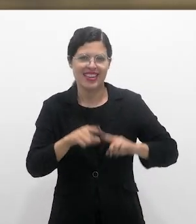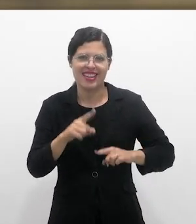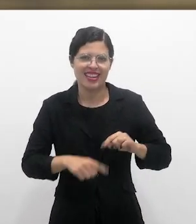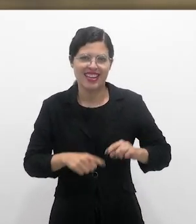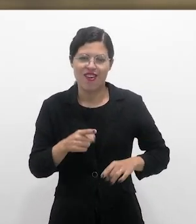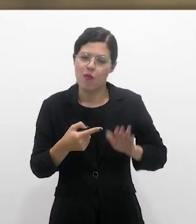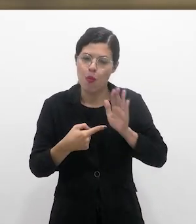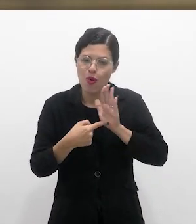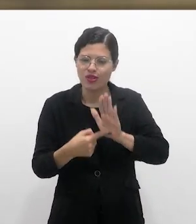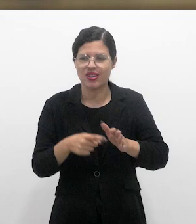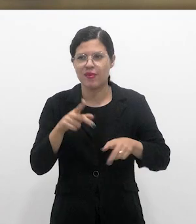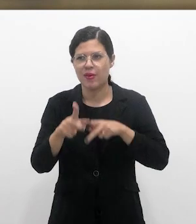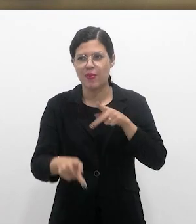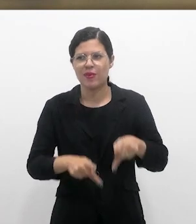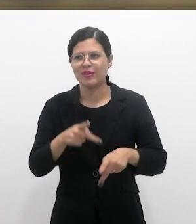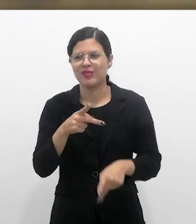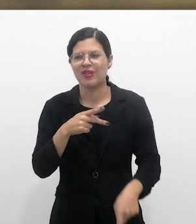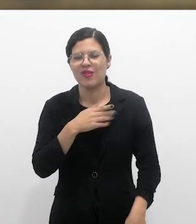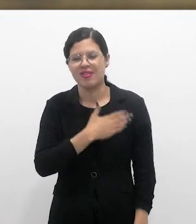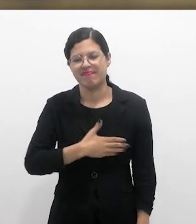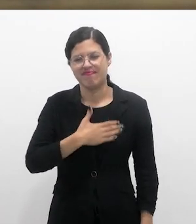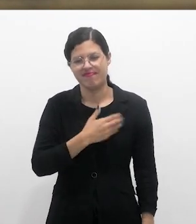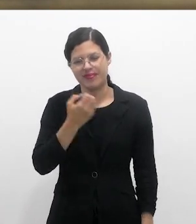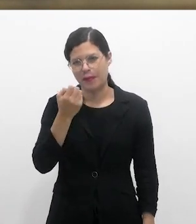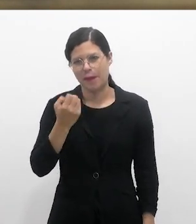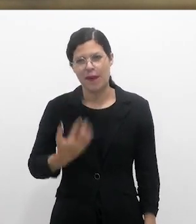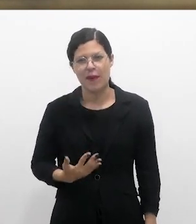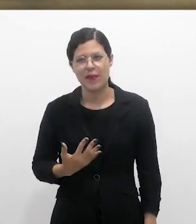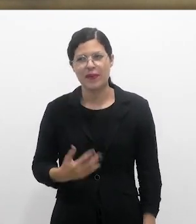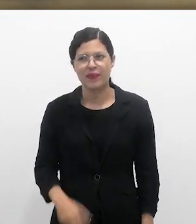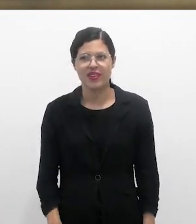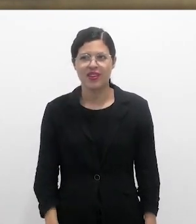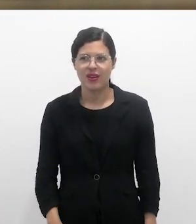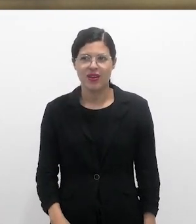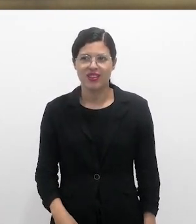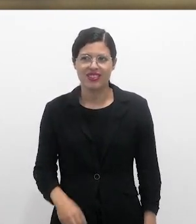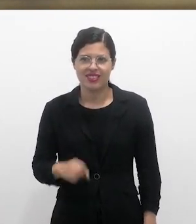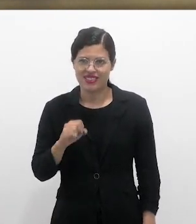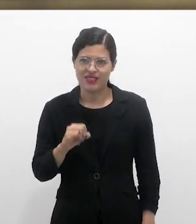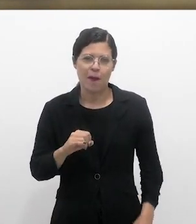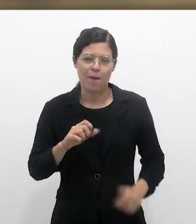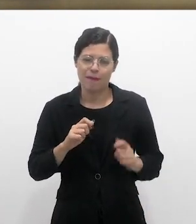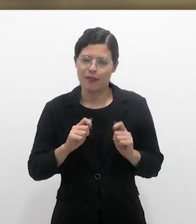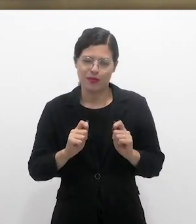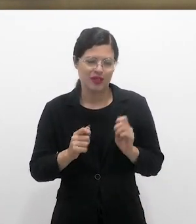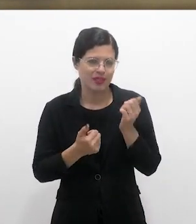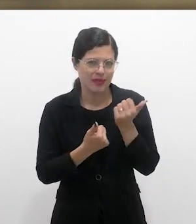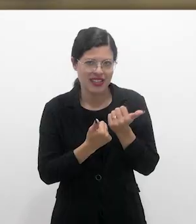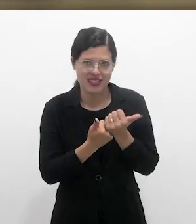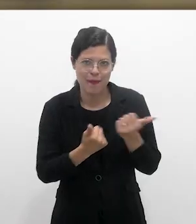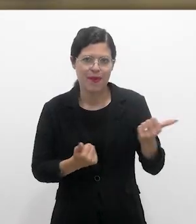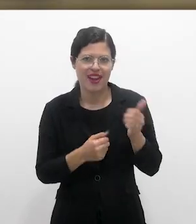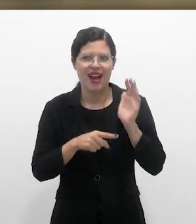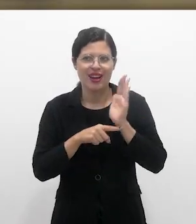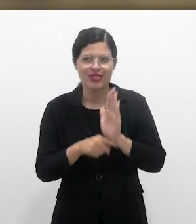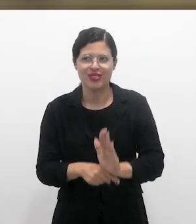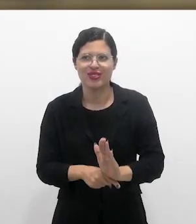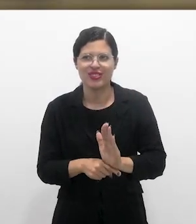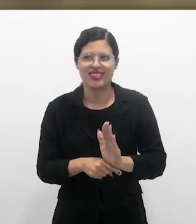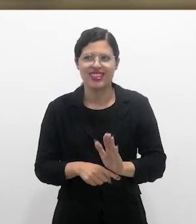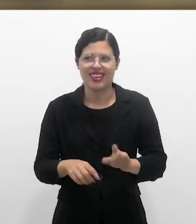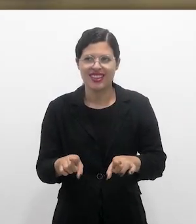a população é realmente um prazer muito grande. E o que eu posso fazer, sempre vou fazer, inclusive reúno